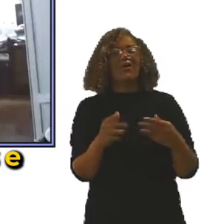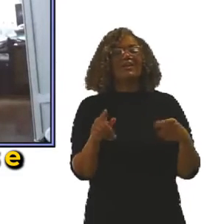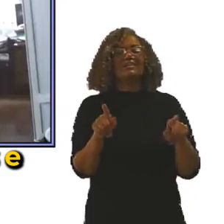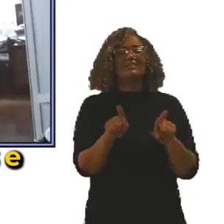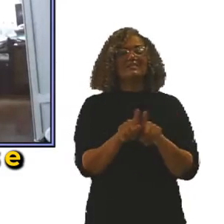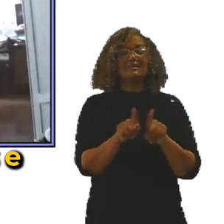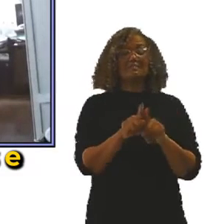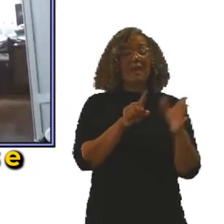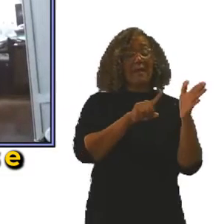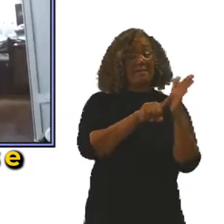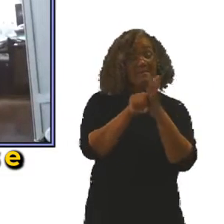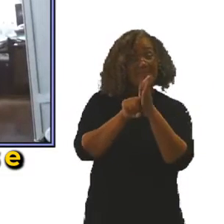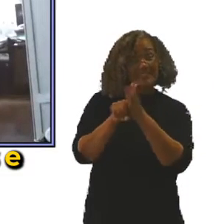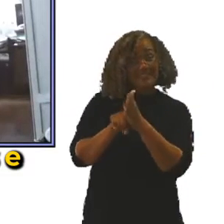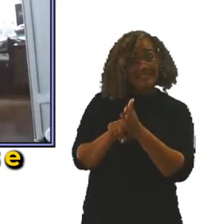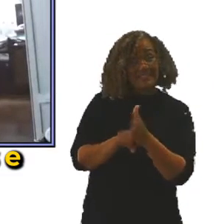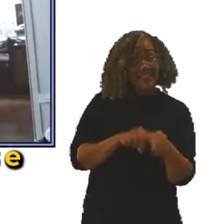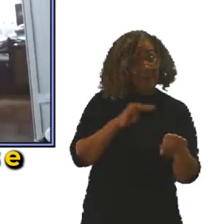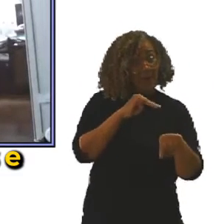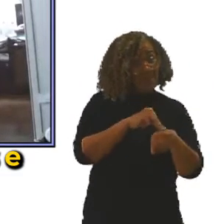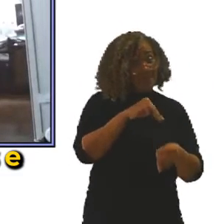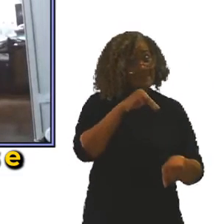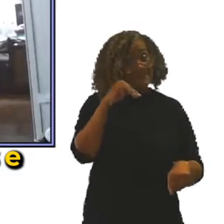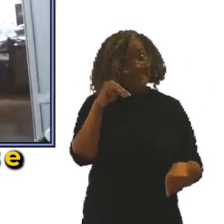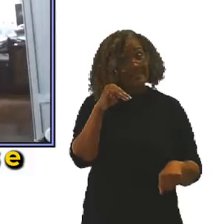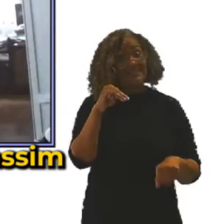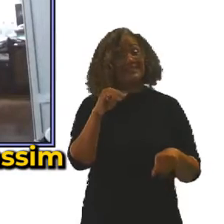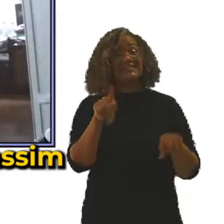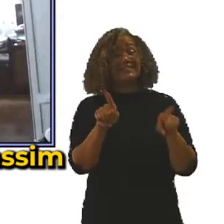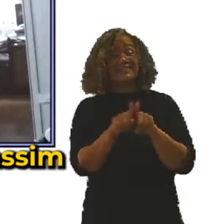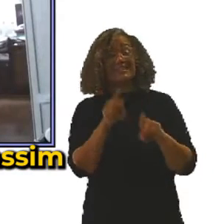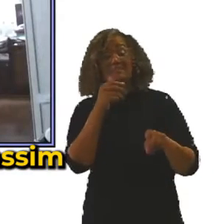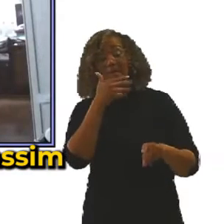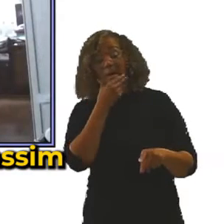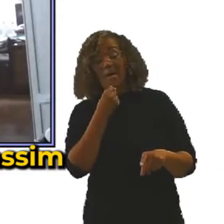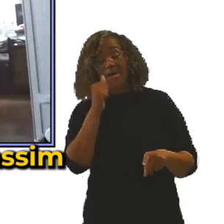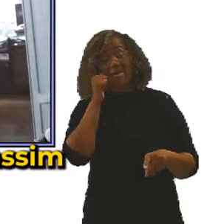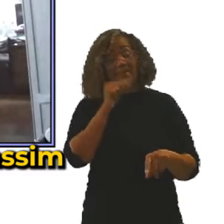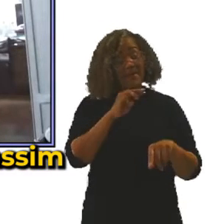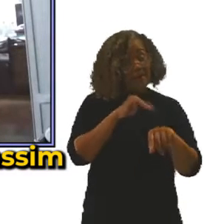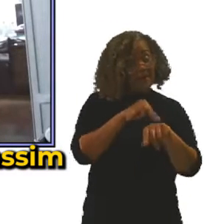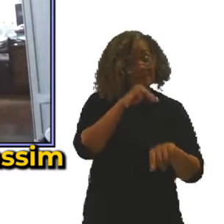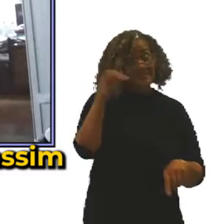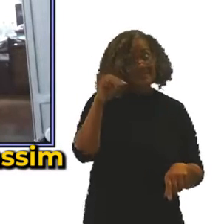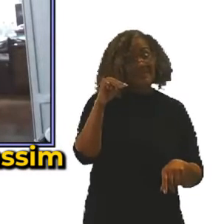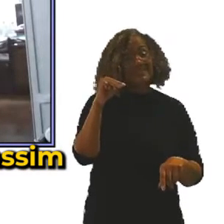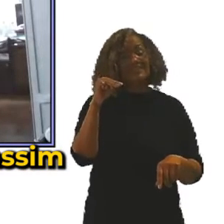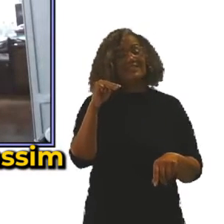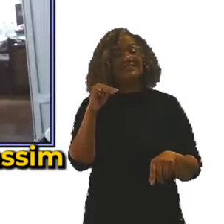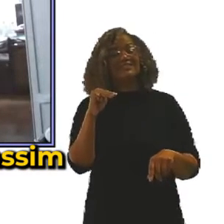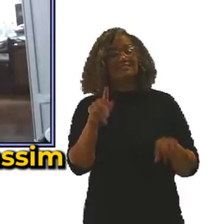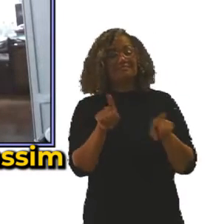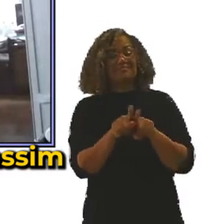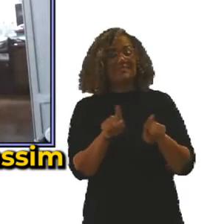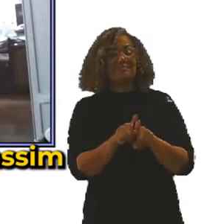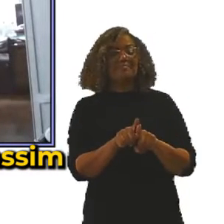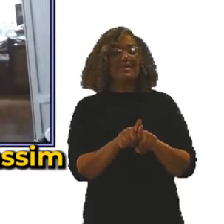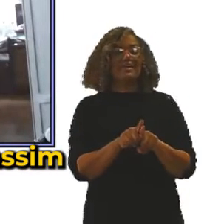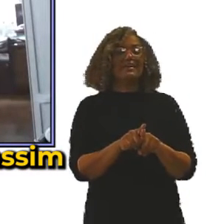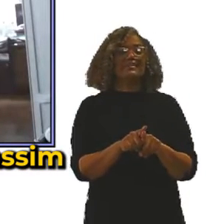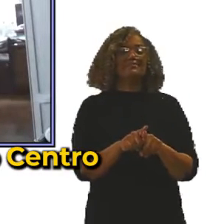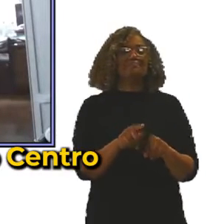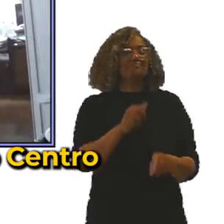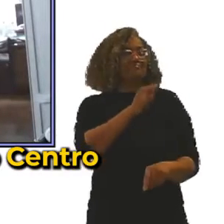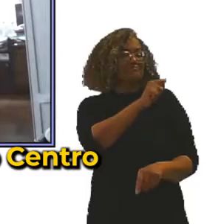nossos pesquisadores, mestrandos e mestrandas, então, do nosso programa de mestrado, assim como também